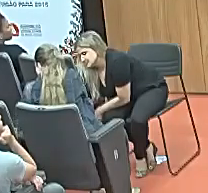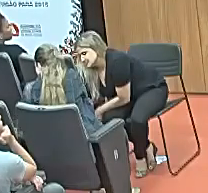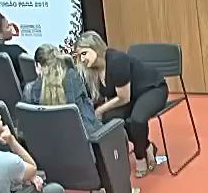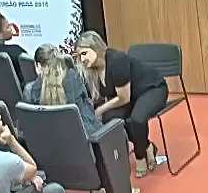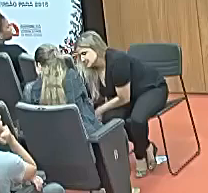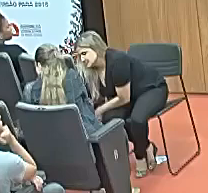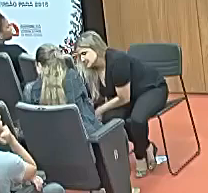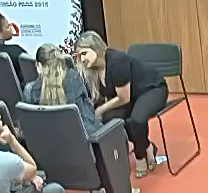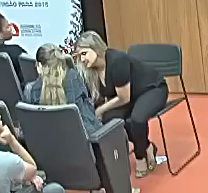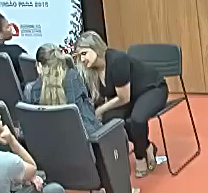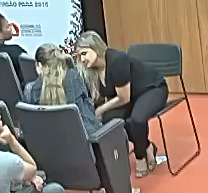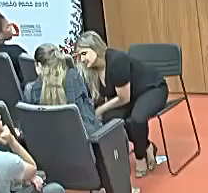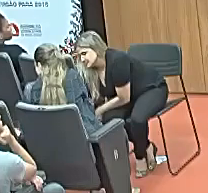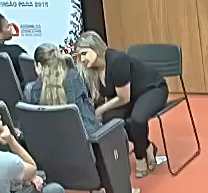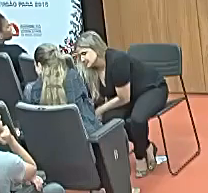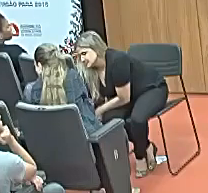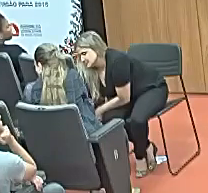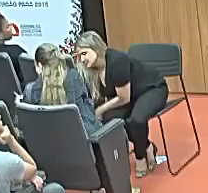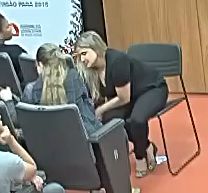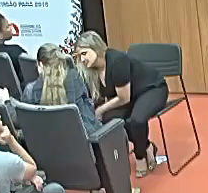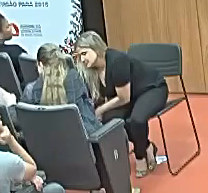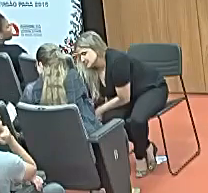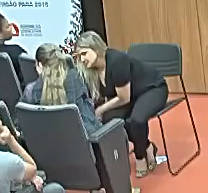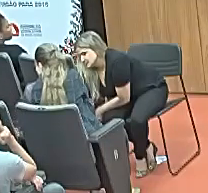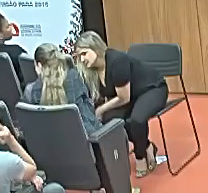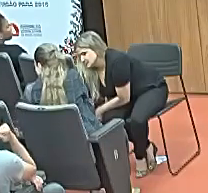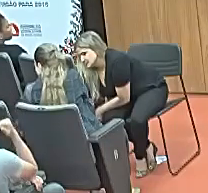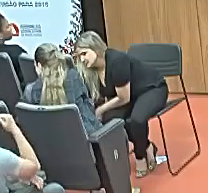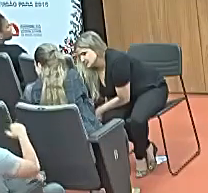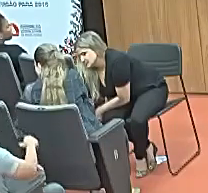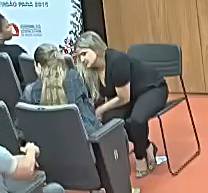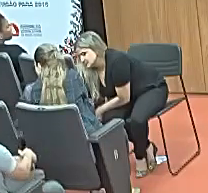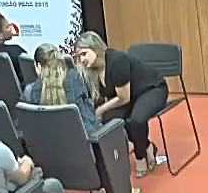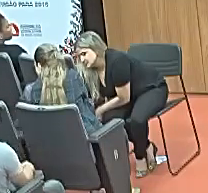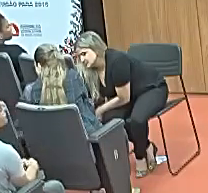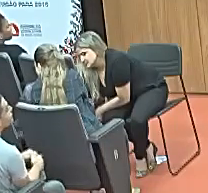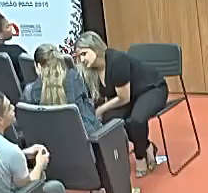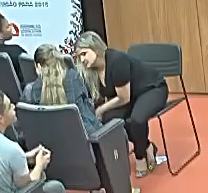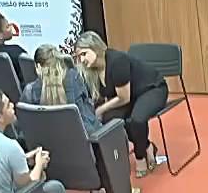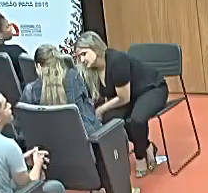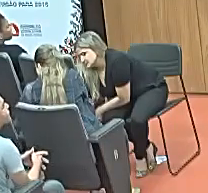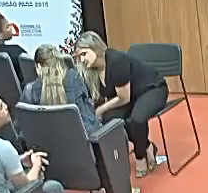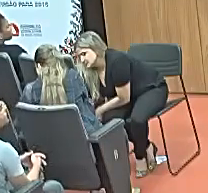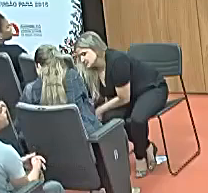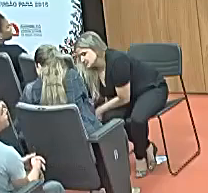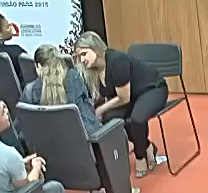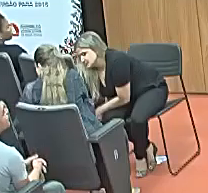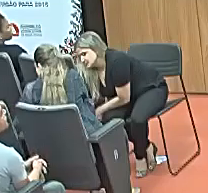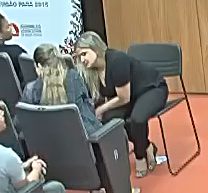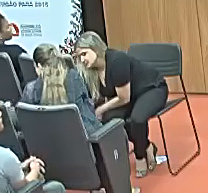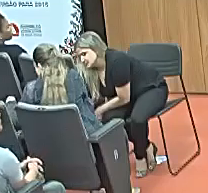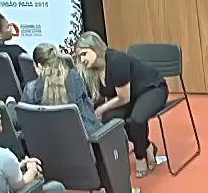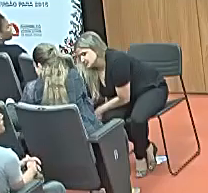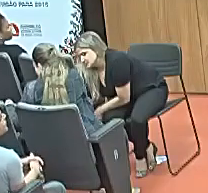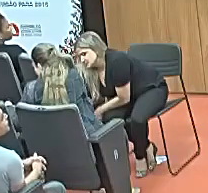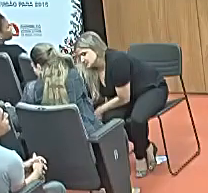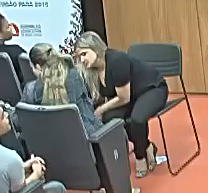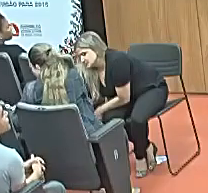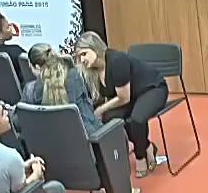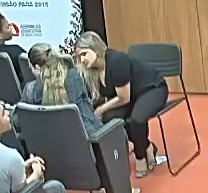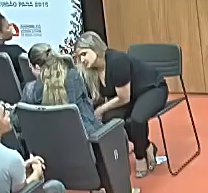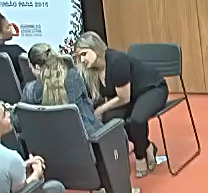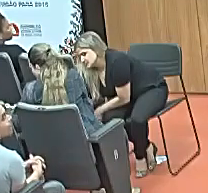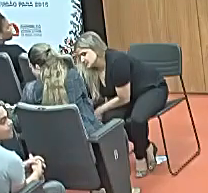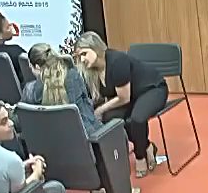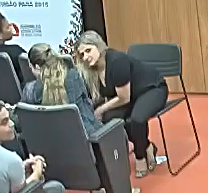com certeza mais do que nós é eu gostaria eu tô vendo aqui presente gostaria de convidar para compor a mesa conosco aqui o